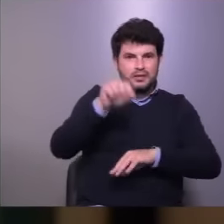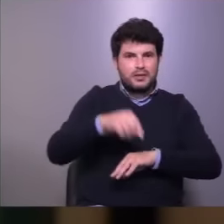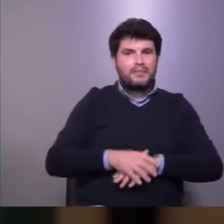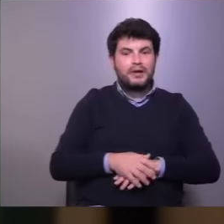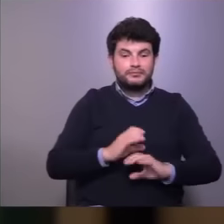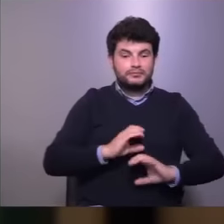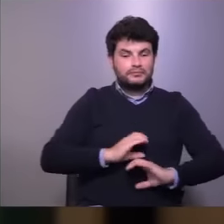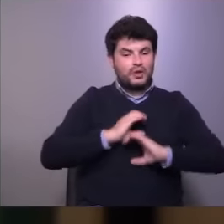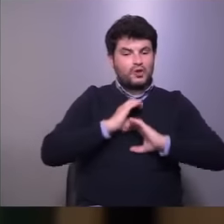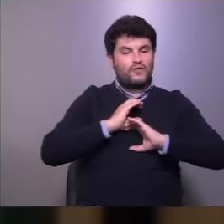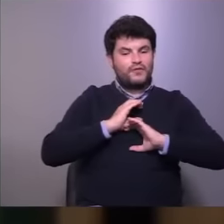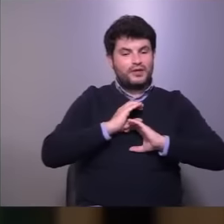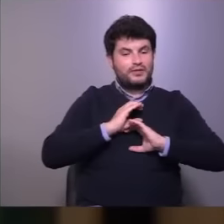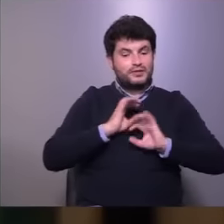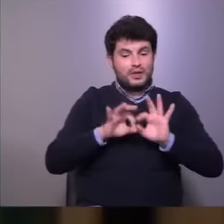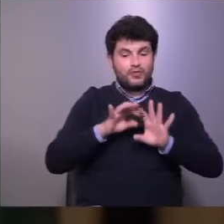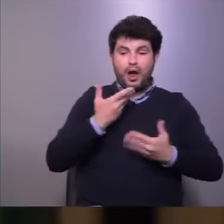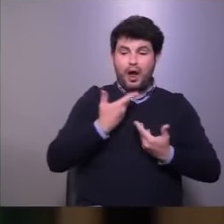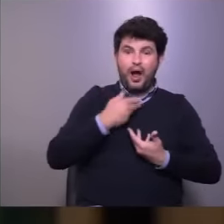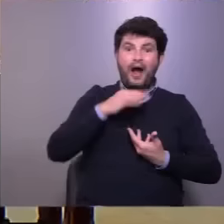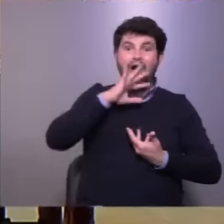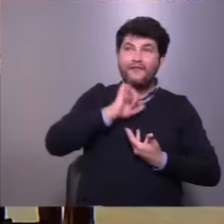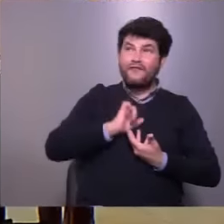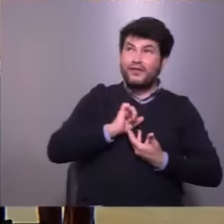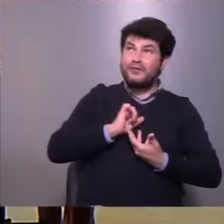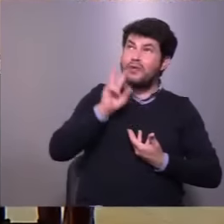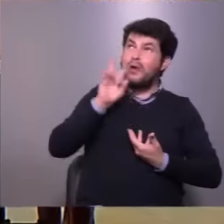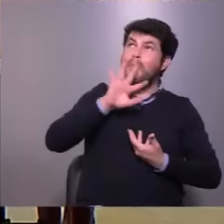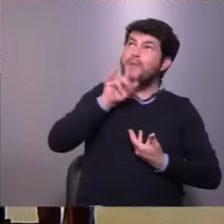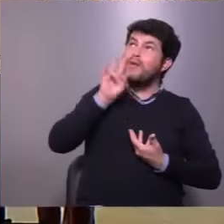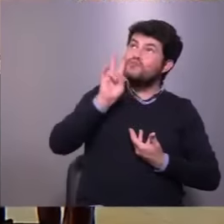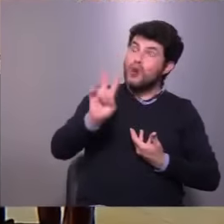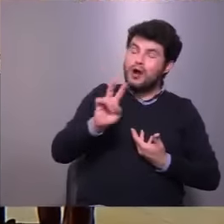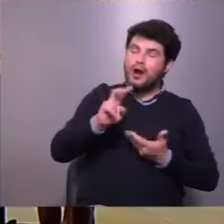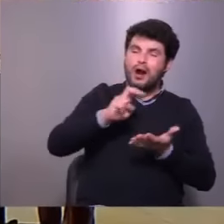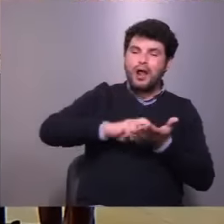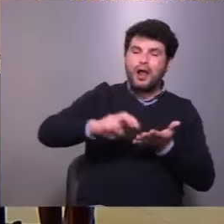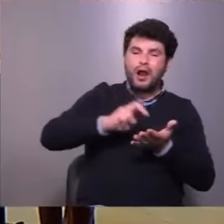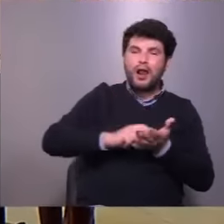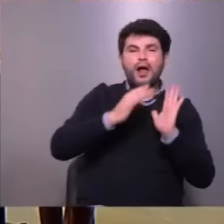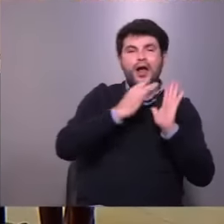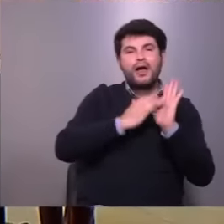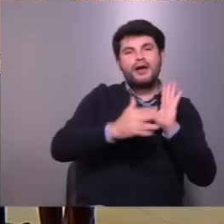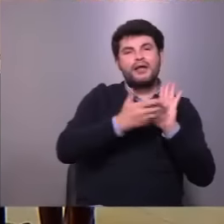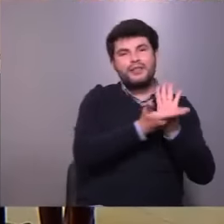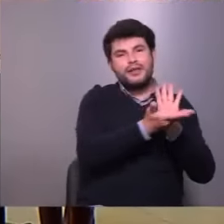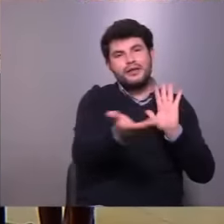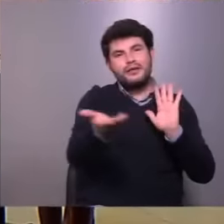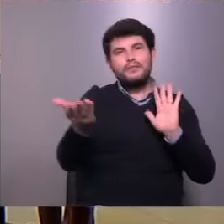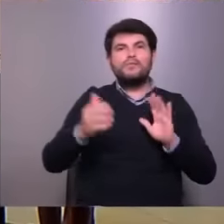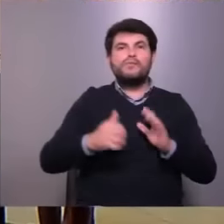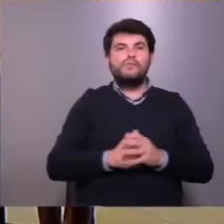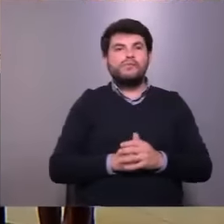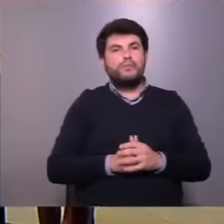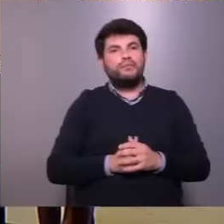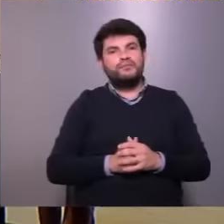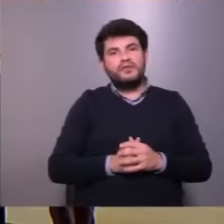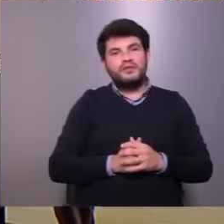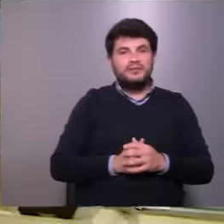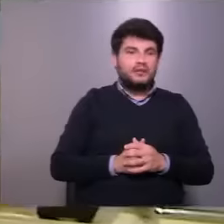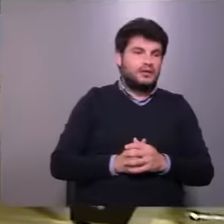conduzir até Cristo, fonte da nossa alegria e da nossa esperança. Com a confiança de filhos, caminhamos para